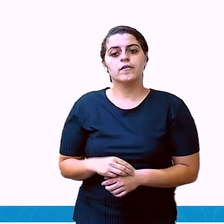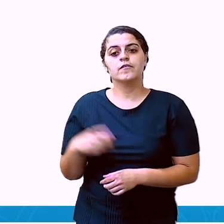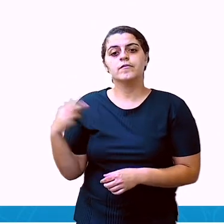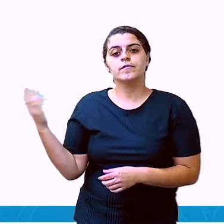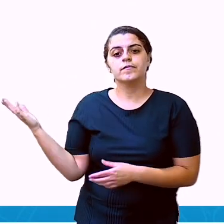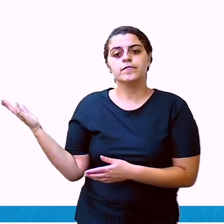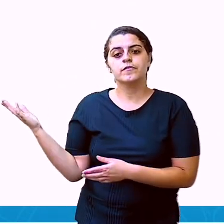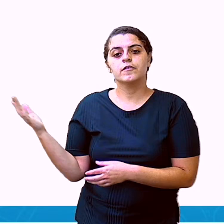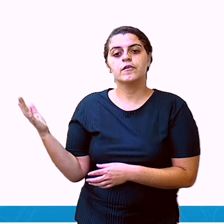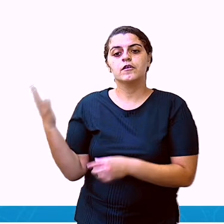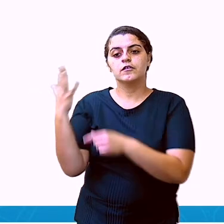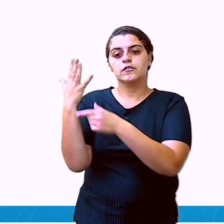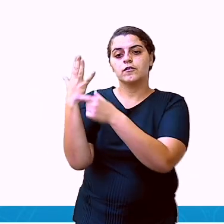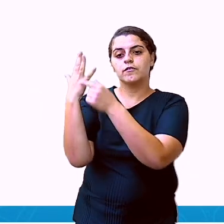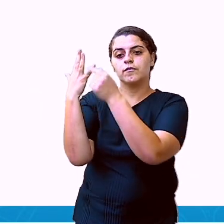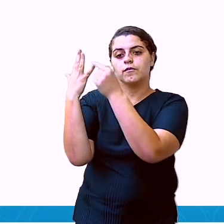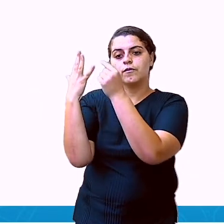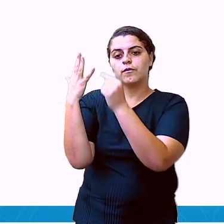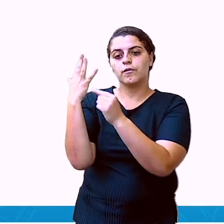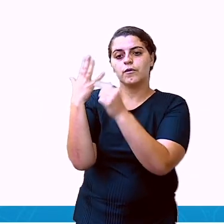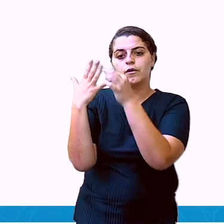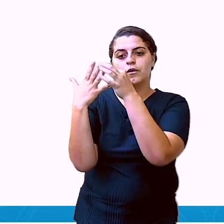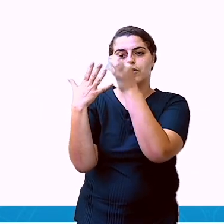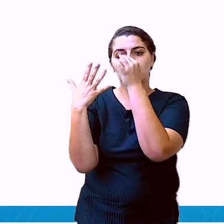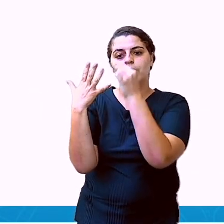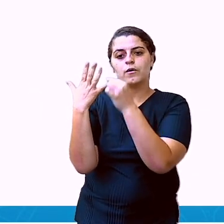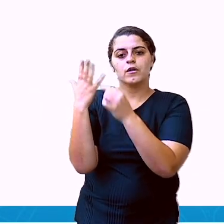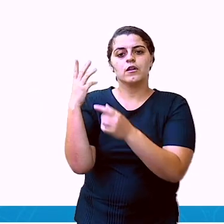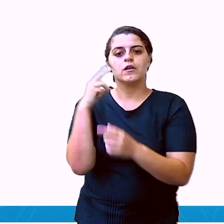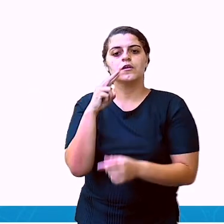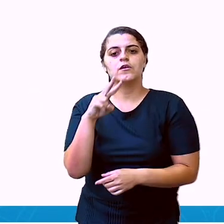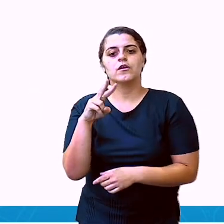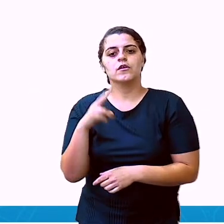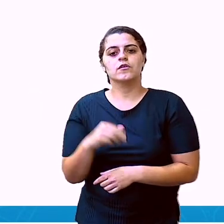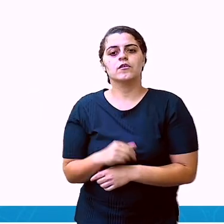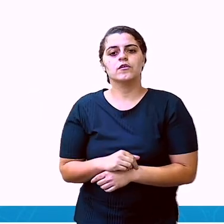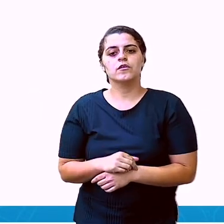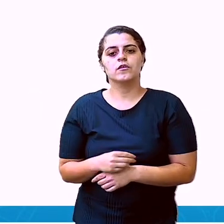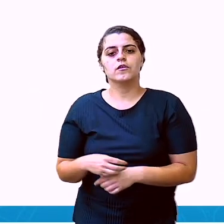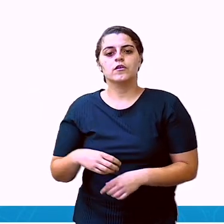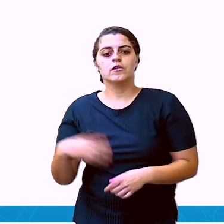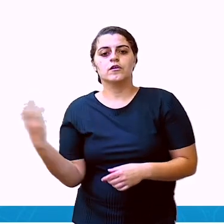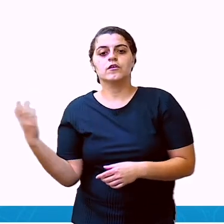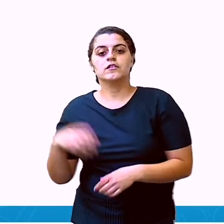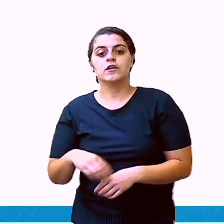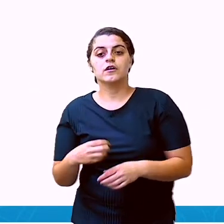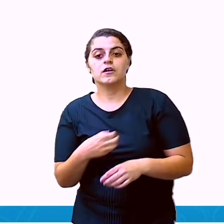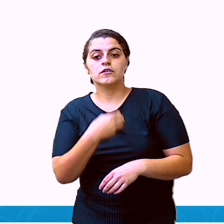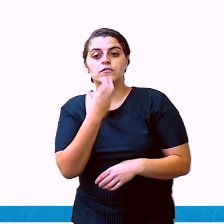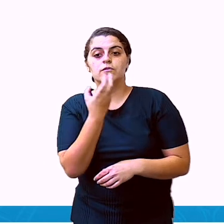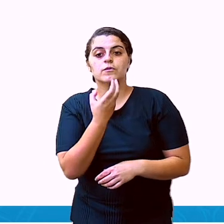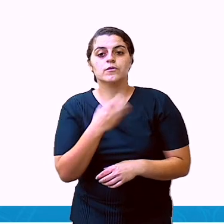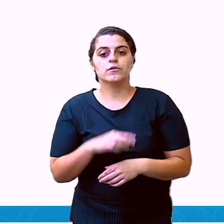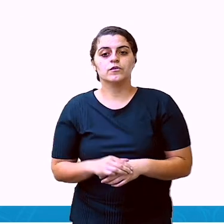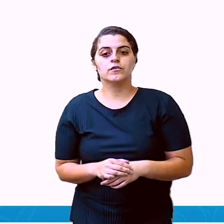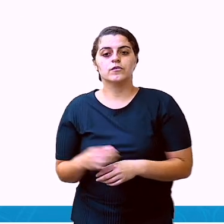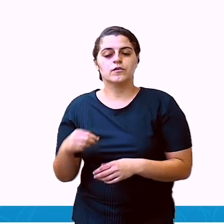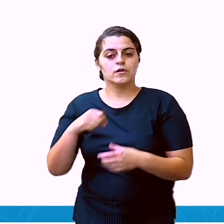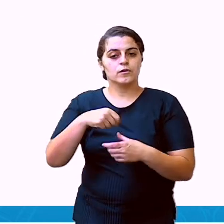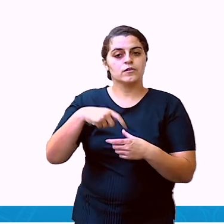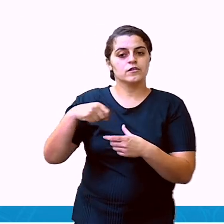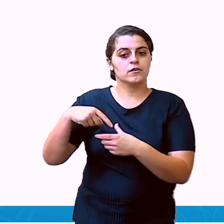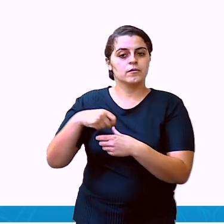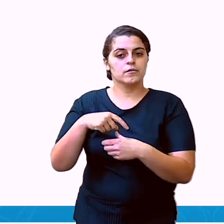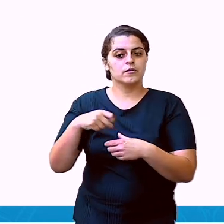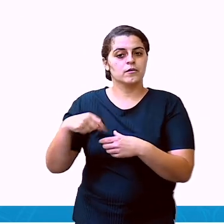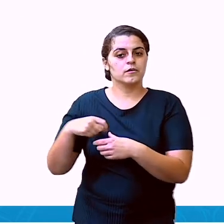E estas são as folhas e as sementes. Não é isso